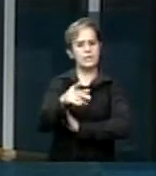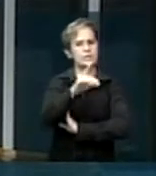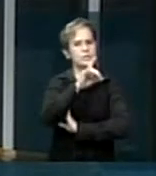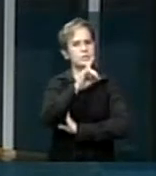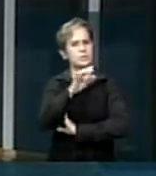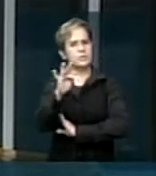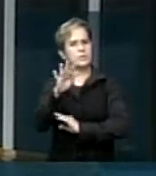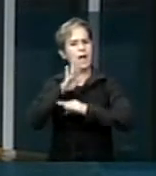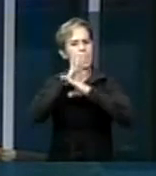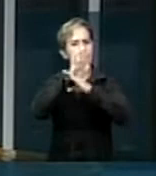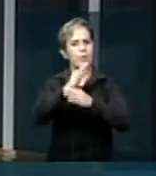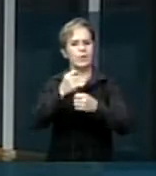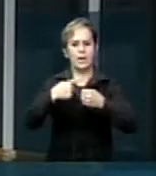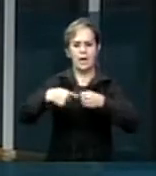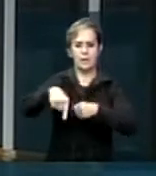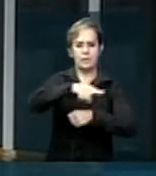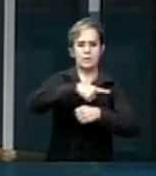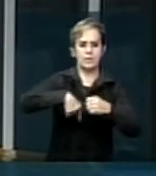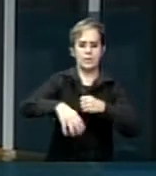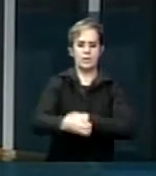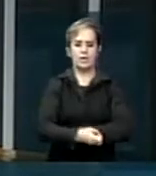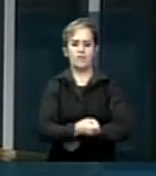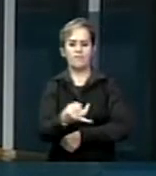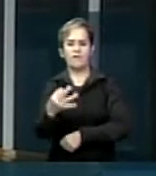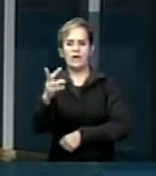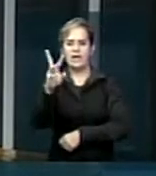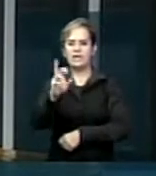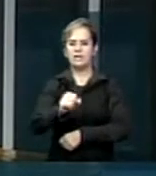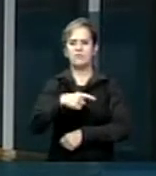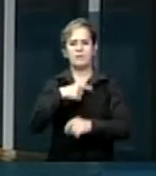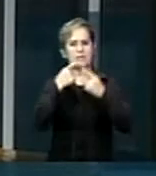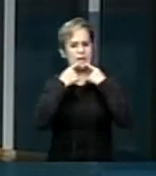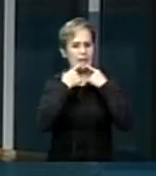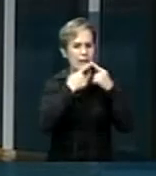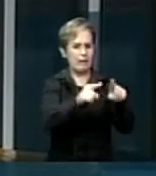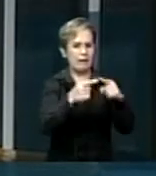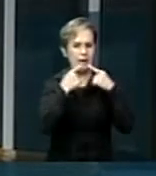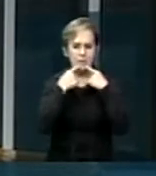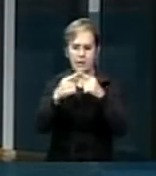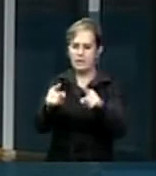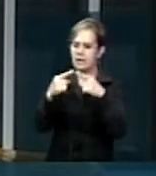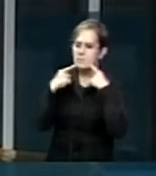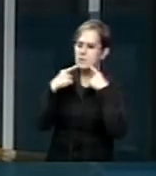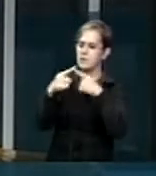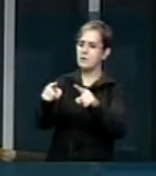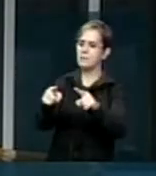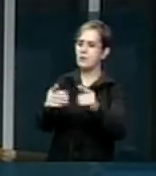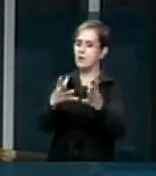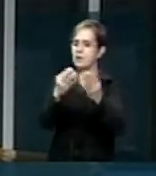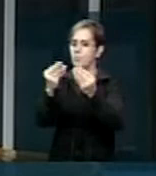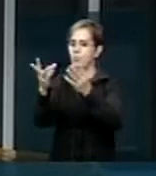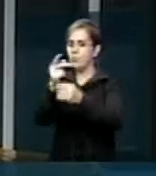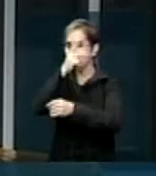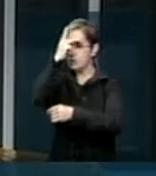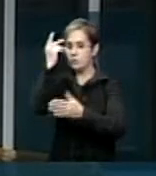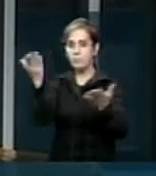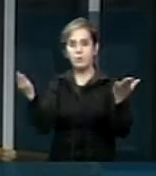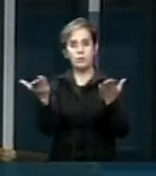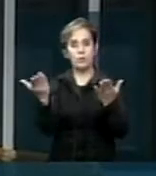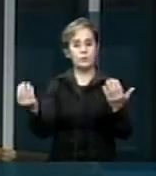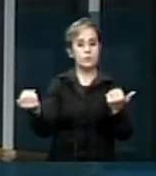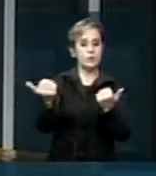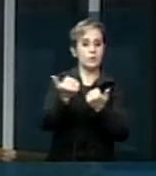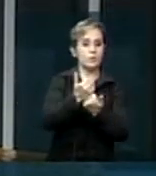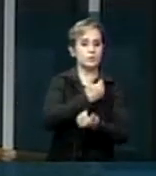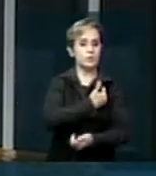e por diversas vezes foi severamente criticado por aqueles que hoje, no governo, tentam